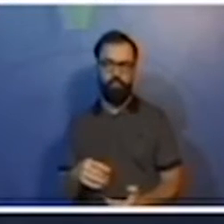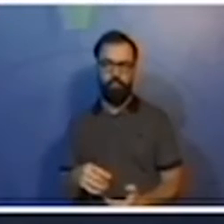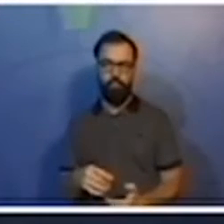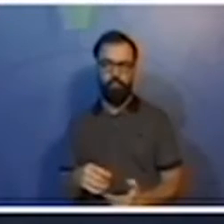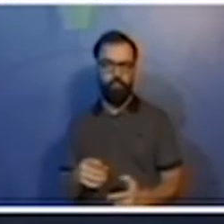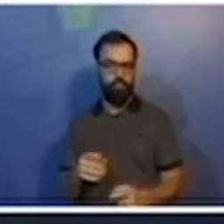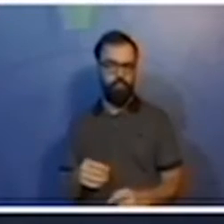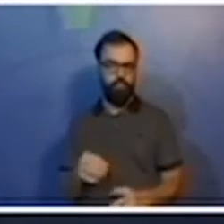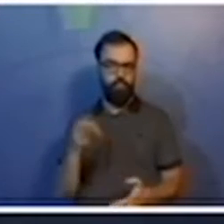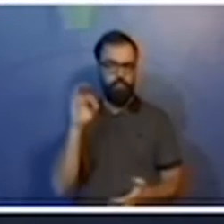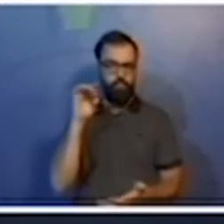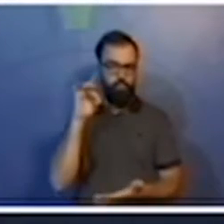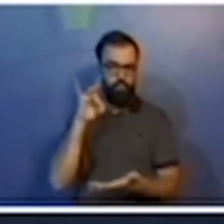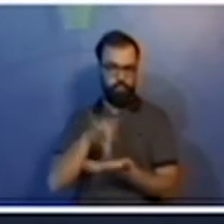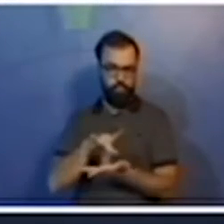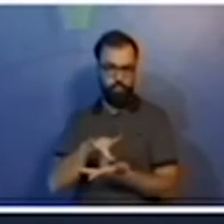exatidão.